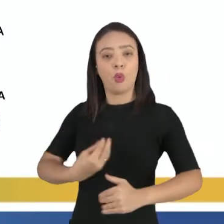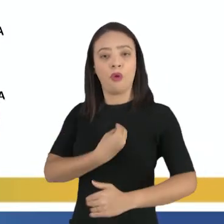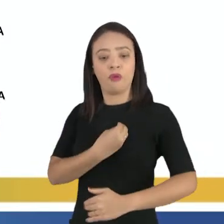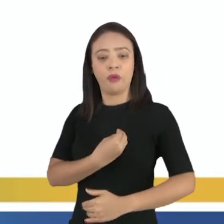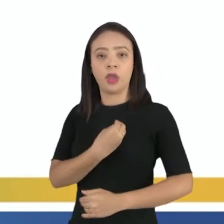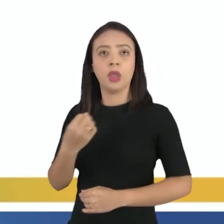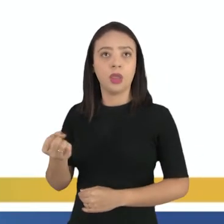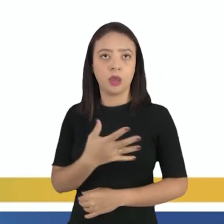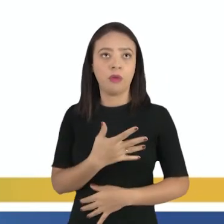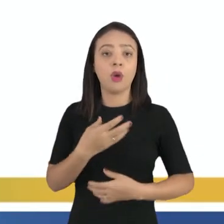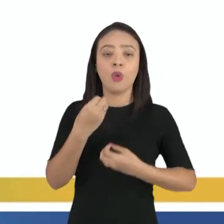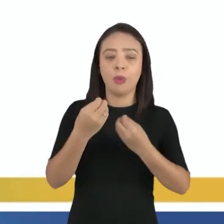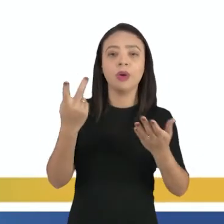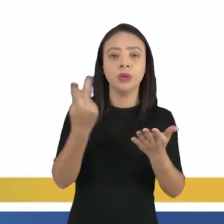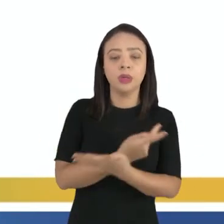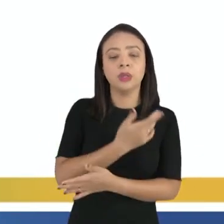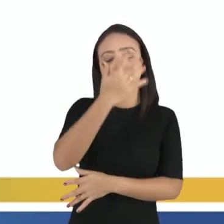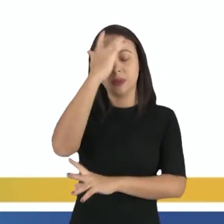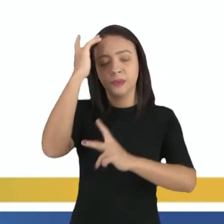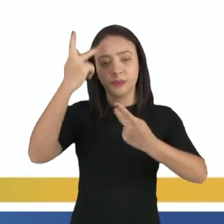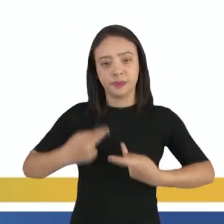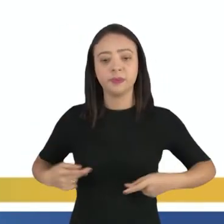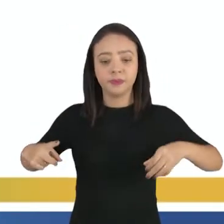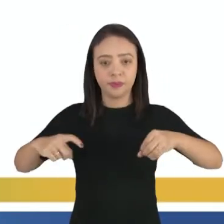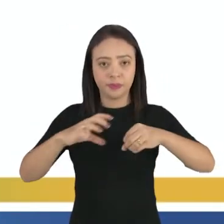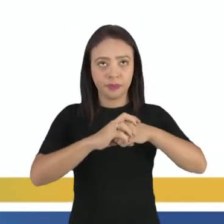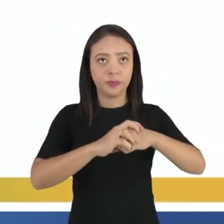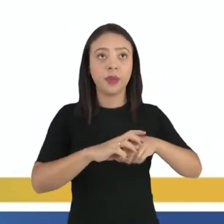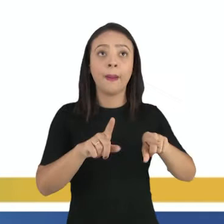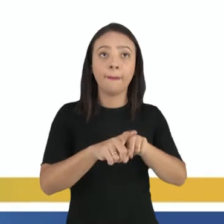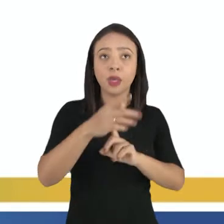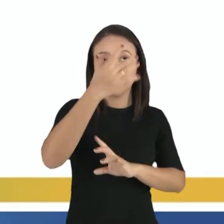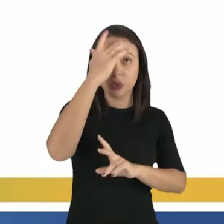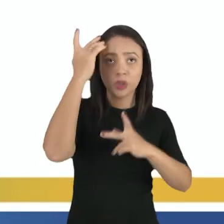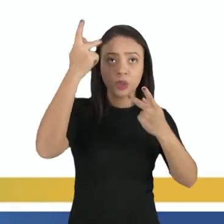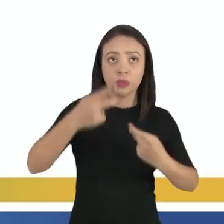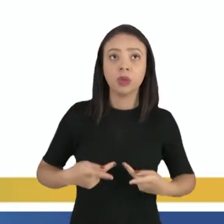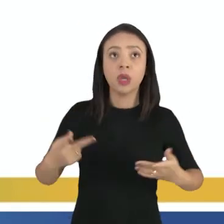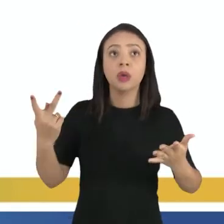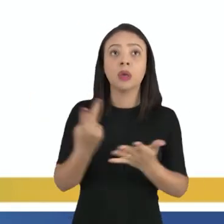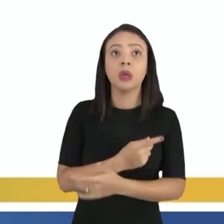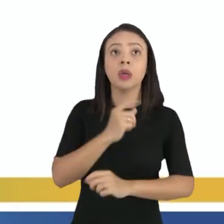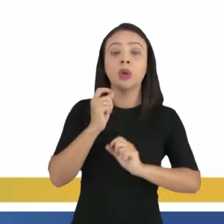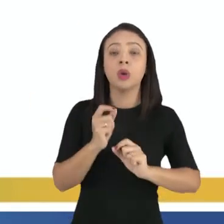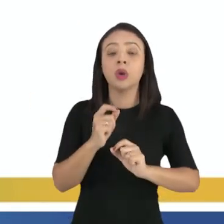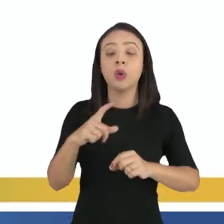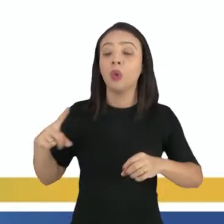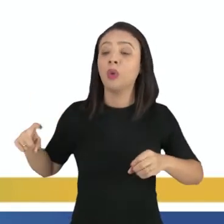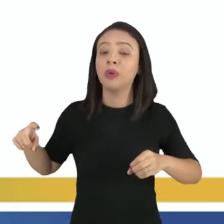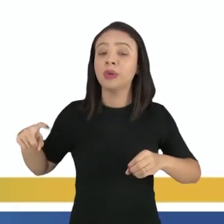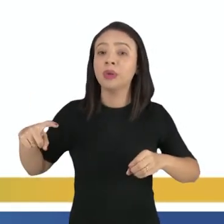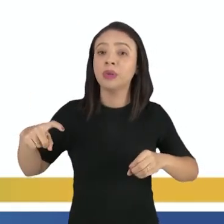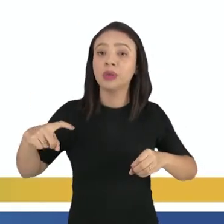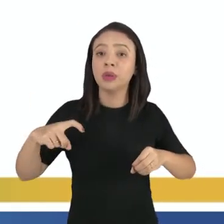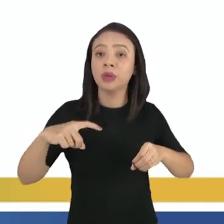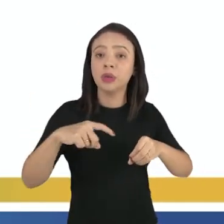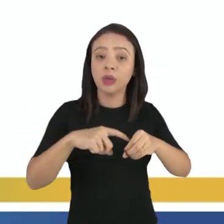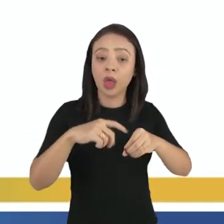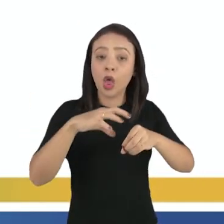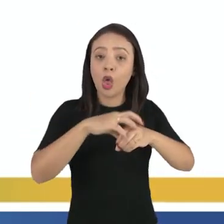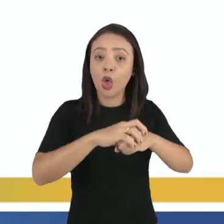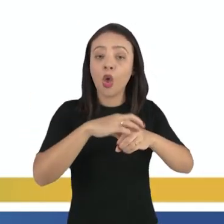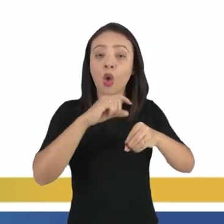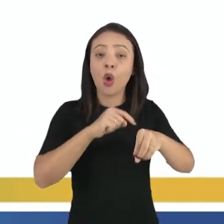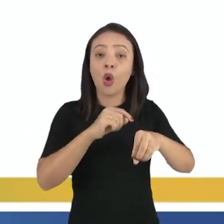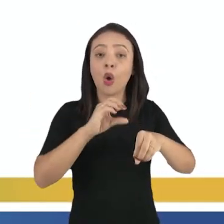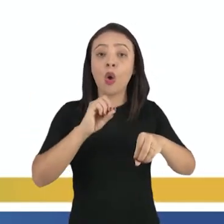é assim que ocorre a fecundação humana. Nos humanos, ocorre o quê? A penetração do espermatozoide lá no óvulo. Como